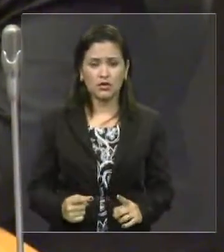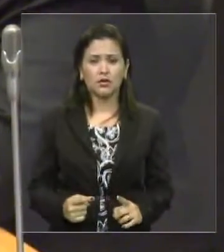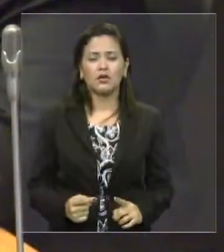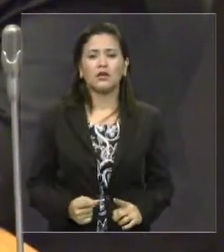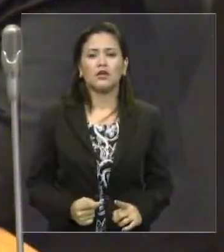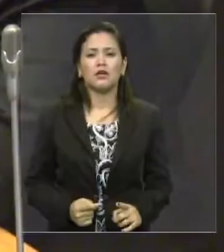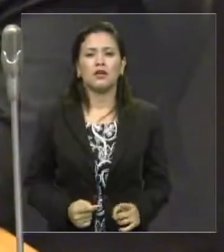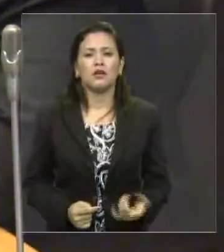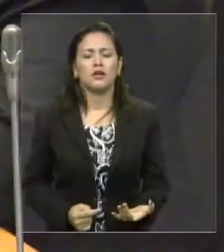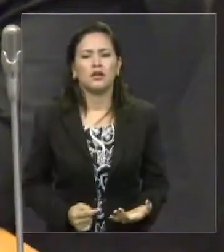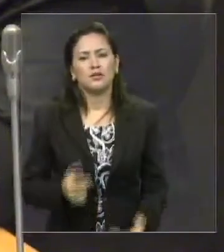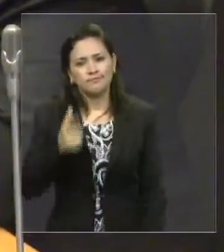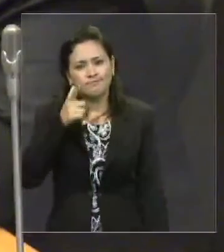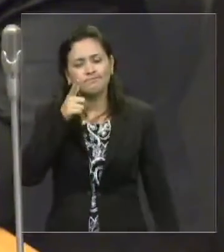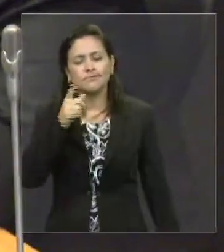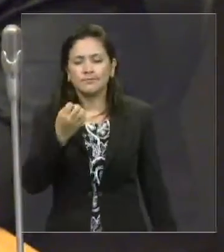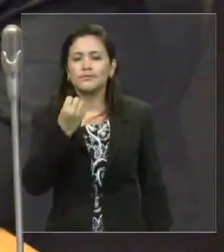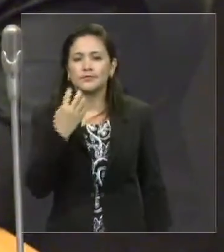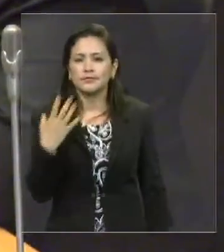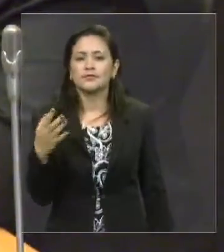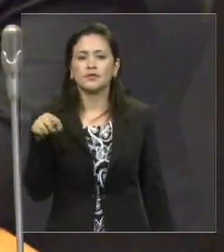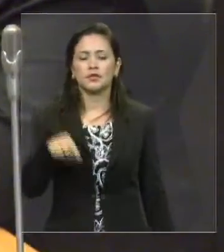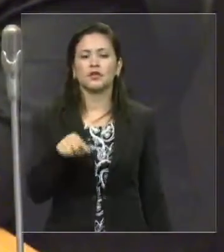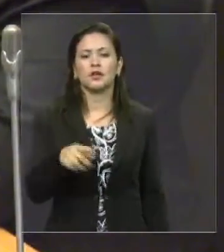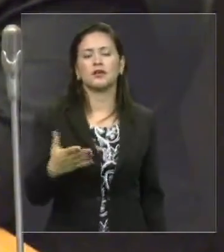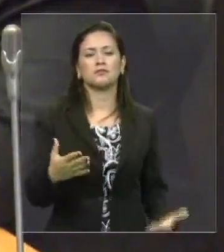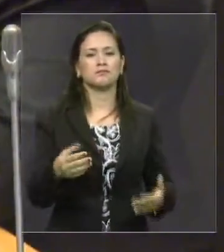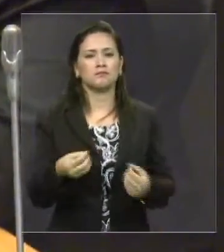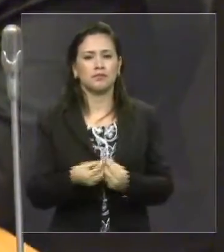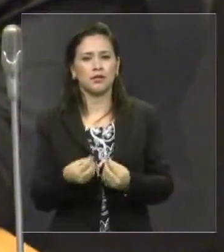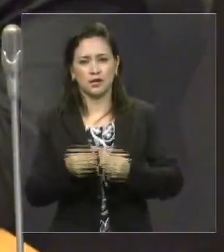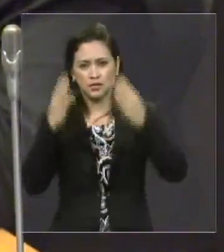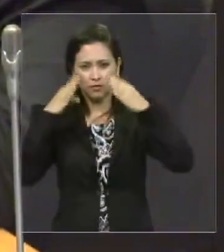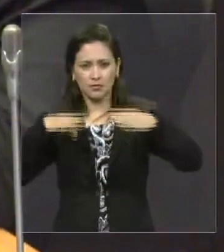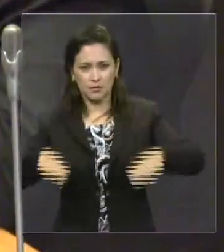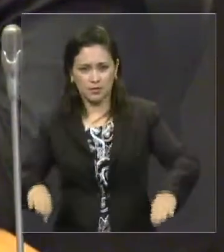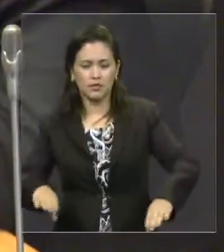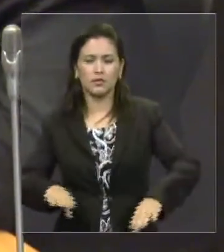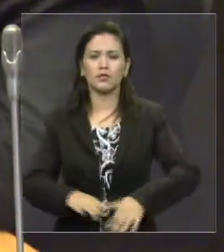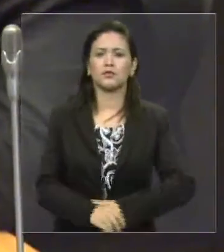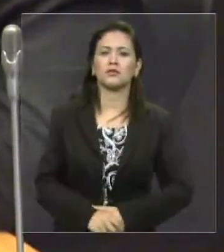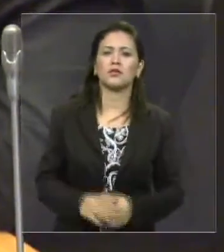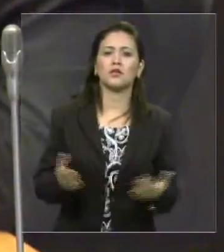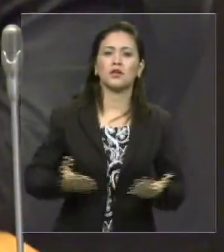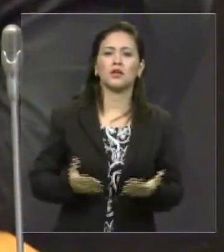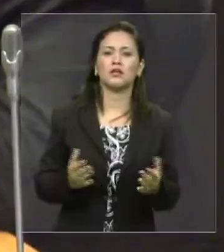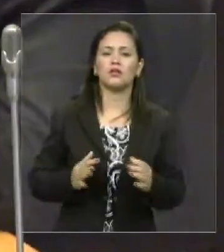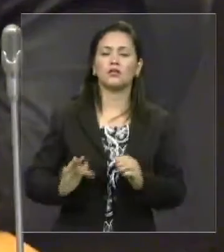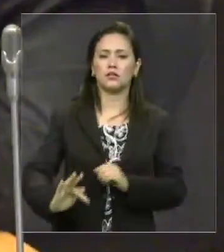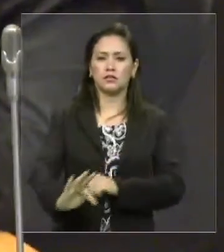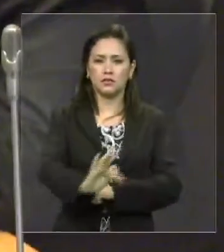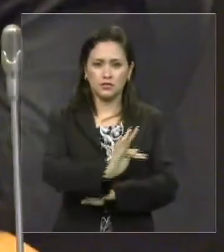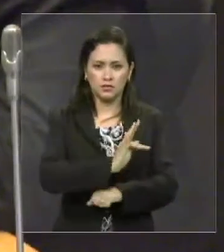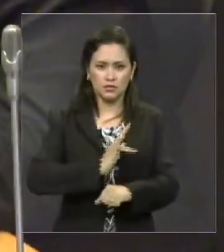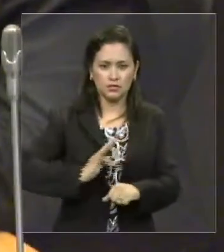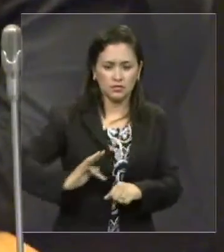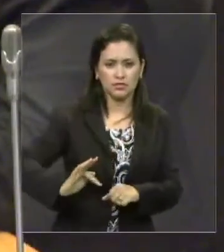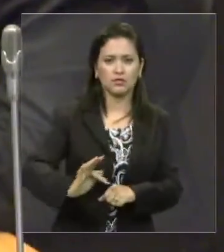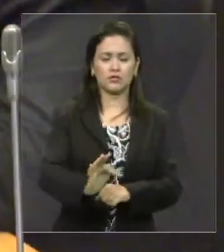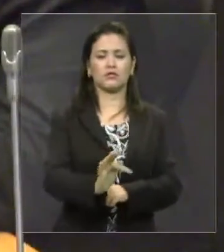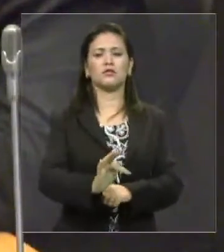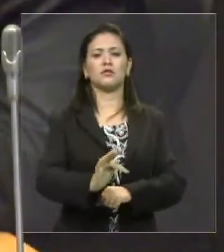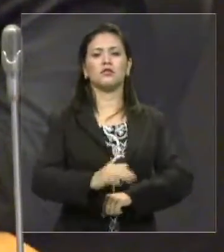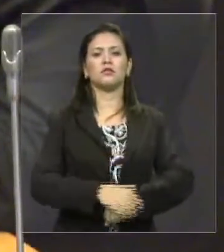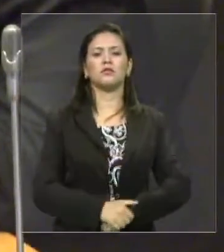por exemplo, naquela intervenção ali em frente ao aeroporto, essa intervenção que será feita agora na Forquilha, a ponte tão